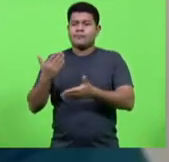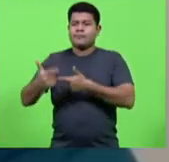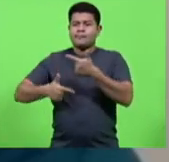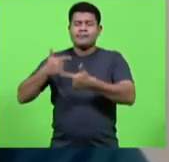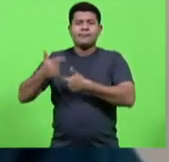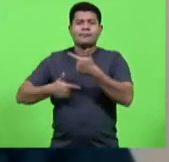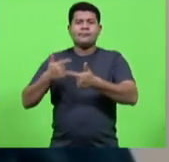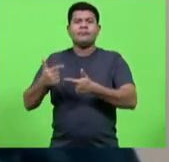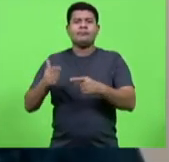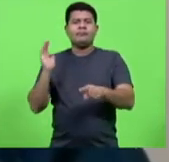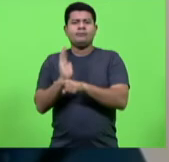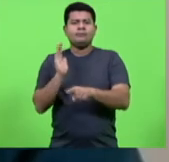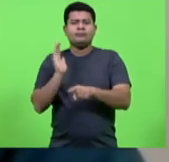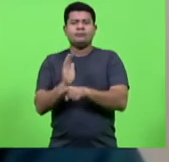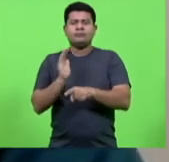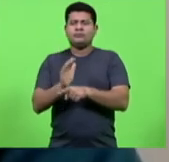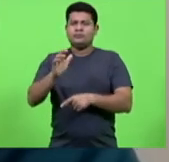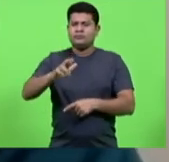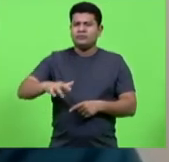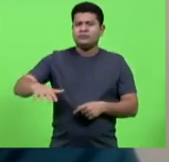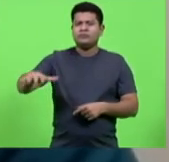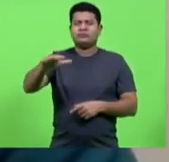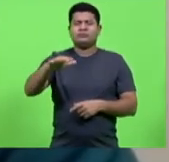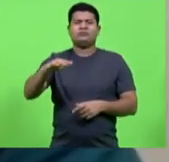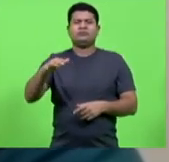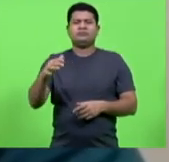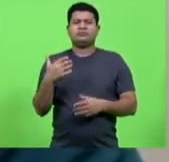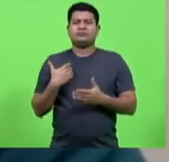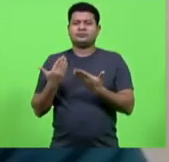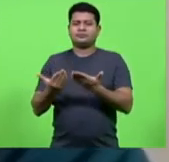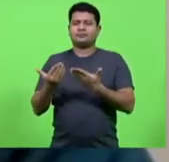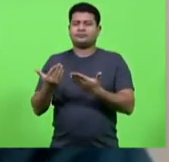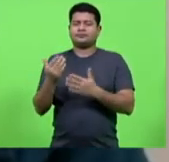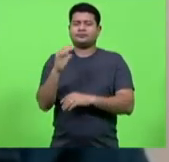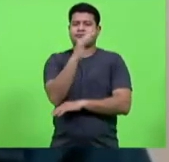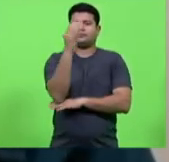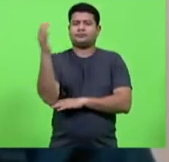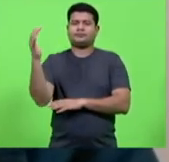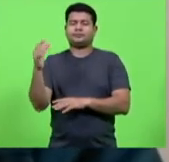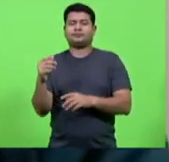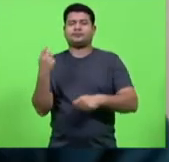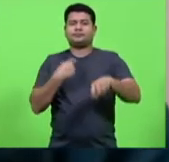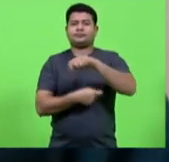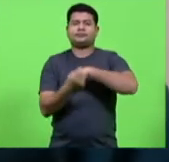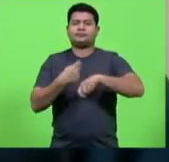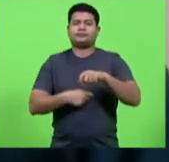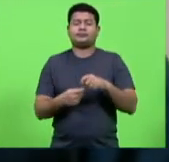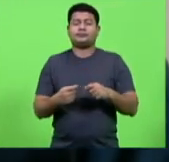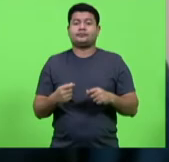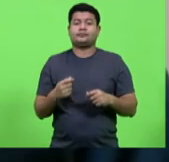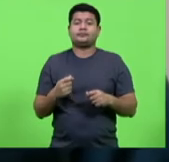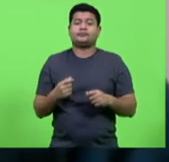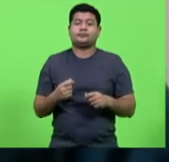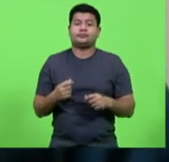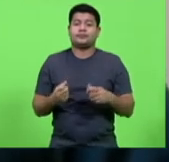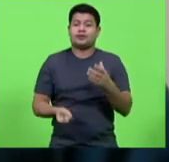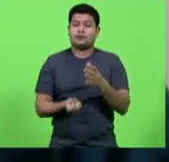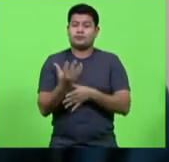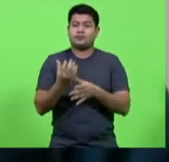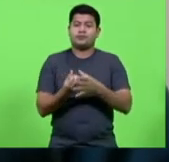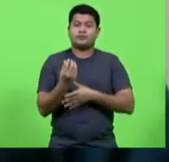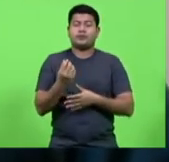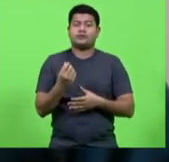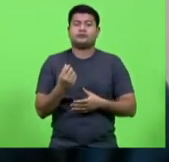que presta na área ambiental, econômica e ainda na produção de